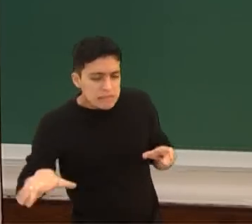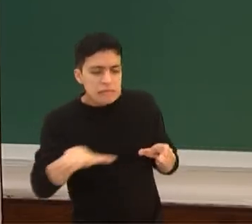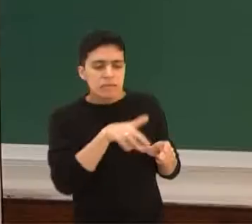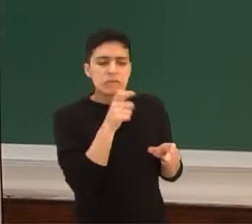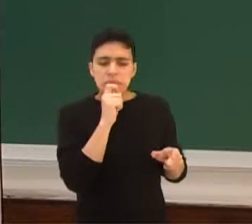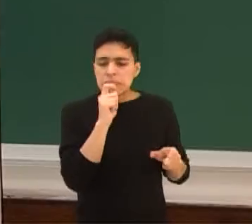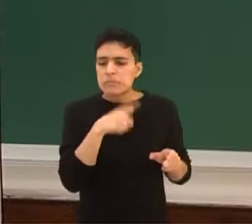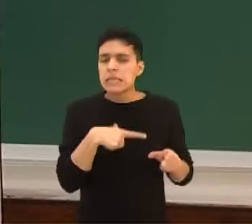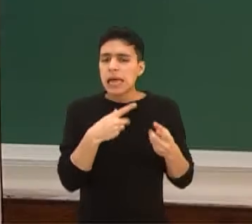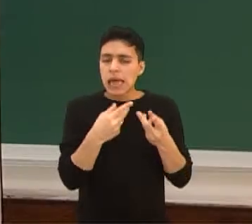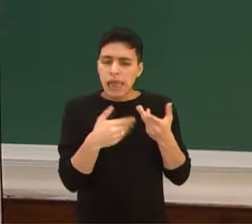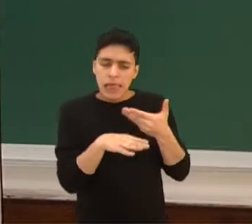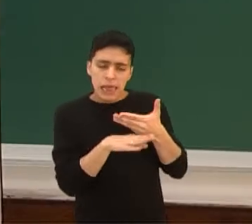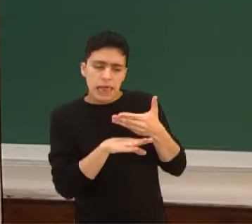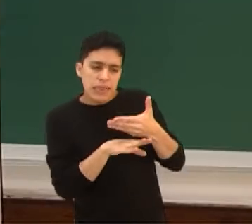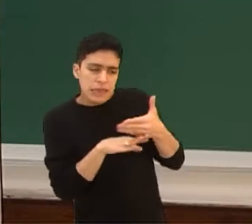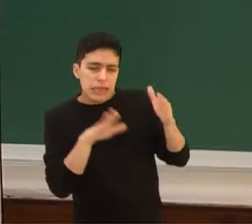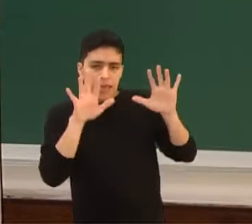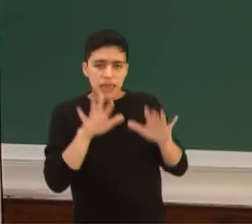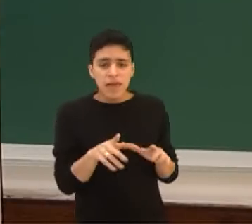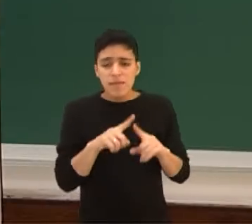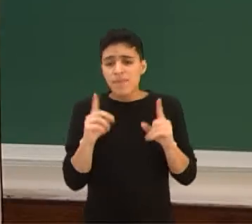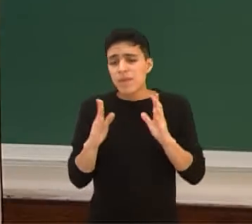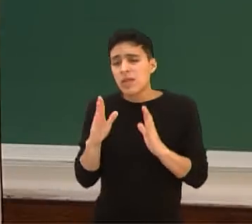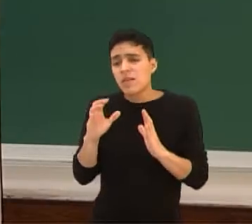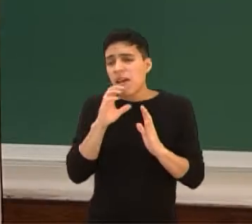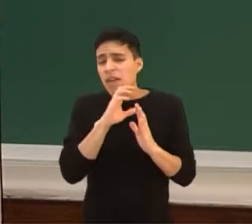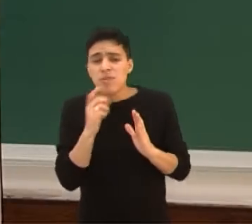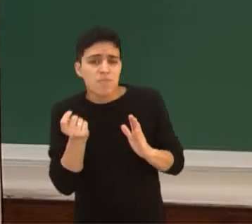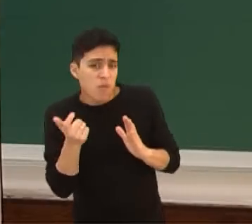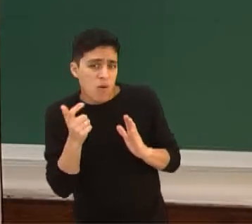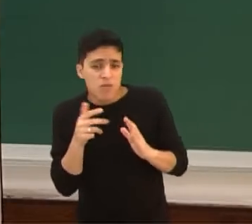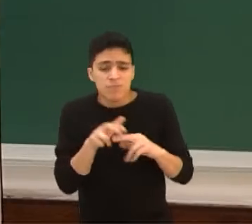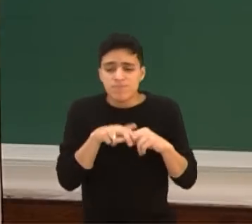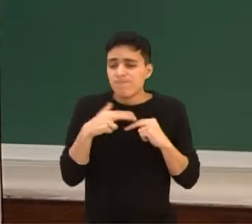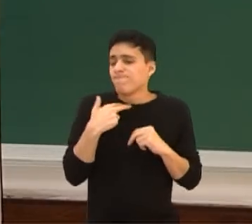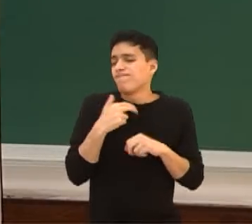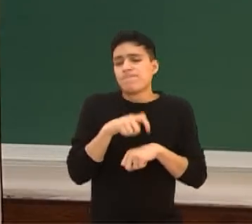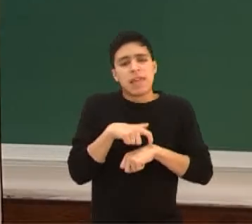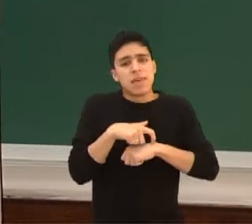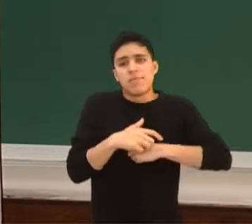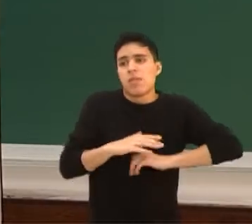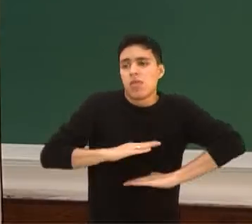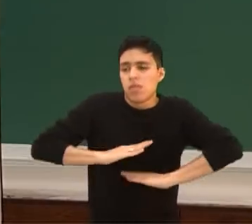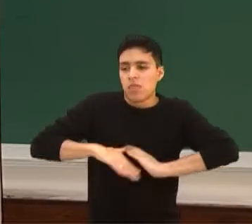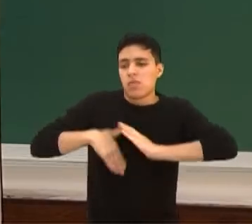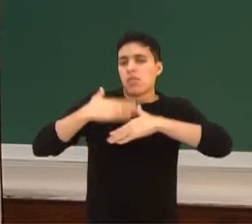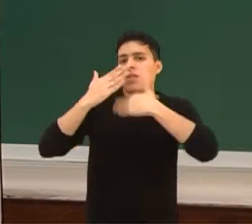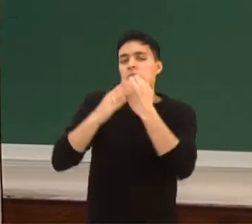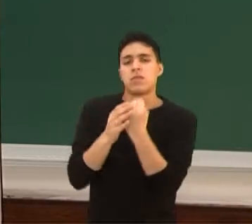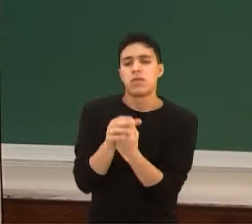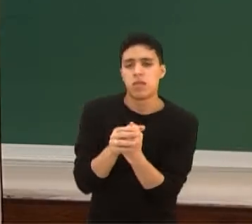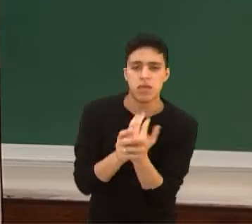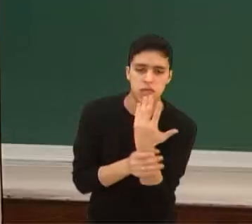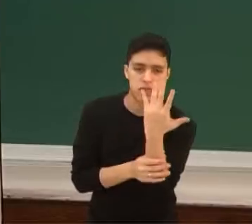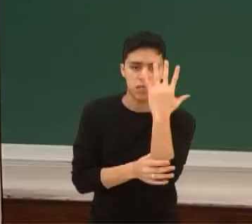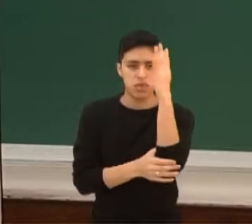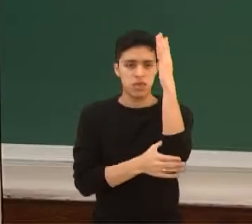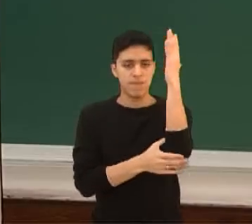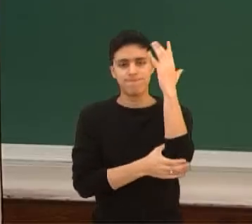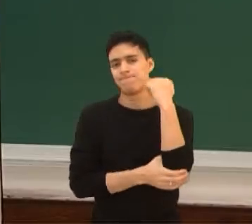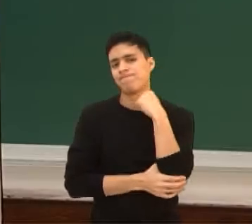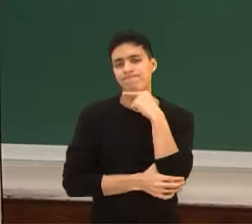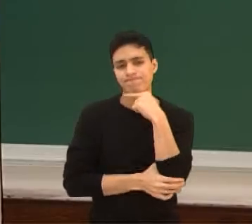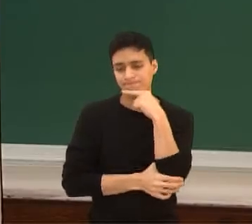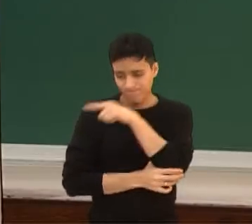estação quente ela é muito curta, fazendo com que não haja tempo suficiente para que se desenvolvam árvores de médio e grande